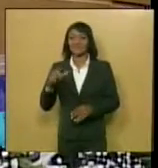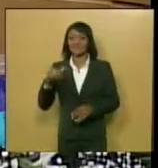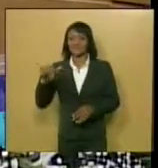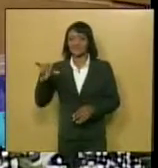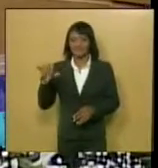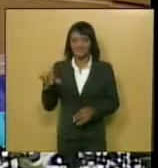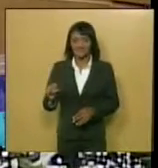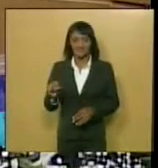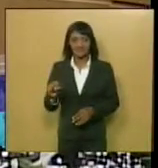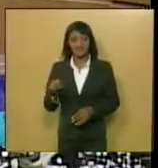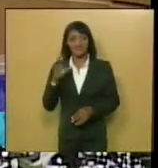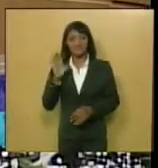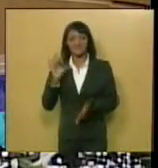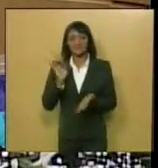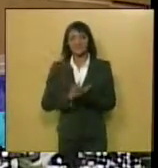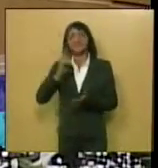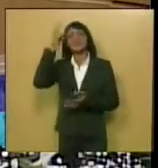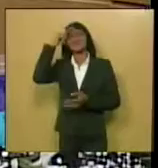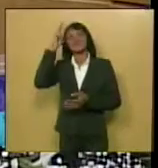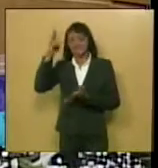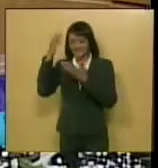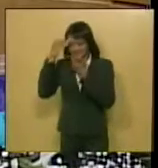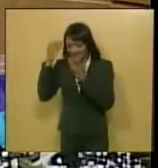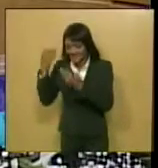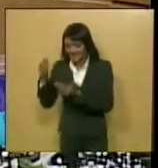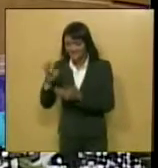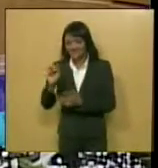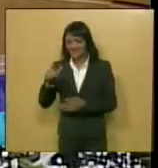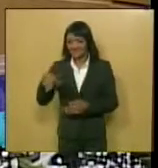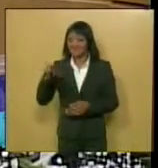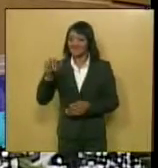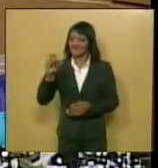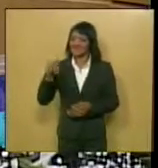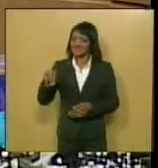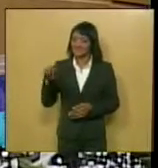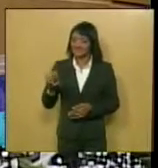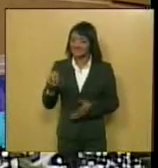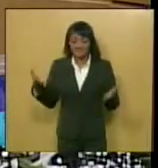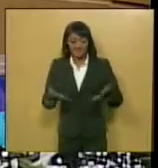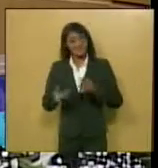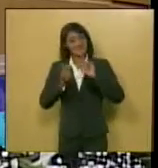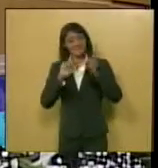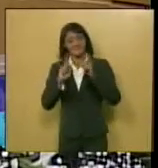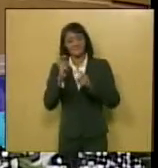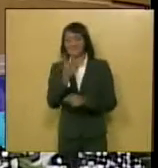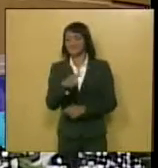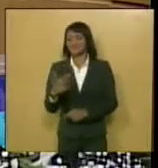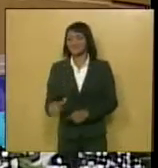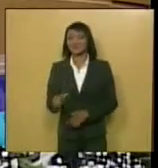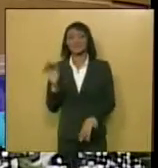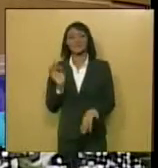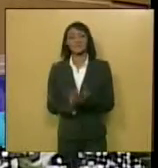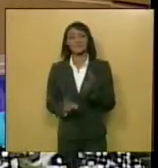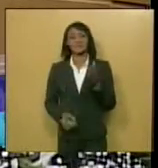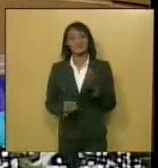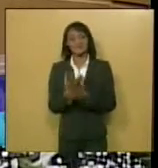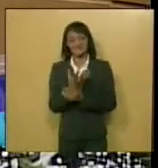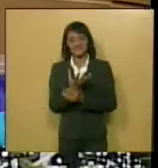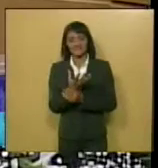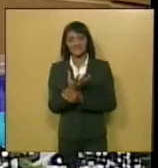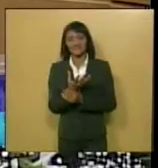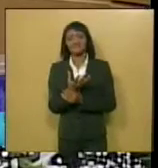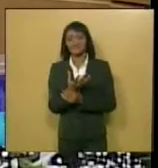não tivesse feito essa lembrança. Muito obrigada, Samarone. Essa sessão não estaria sendo realizada.